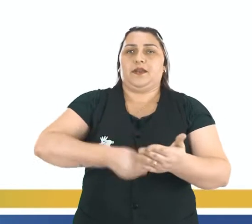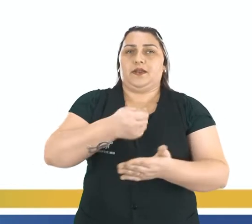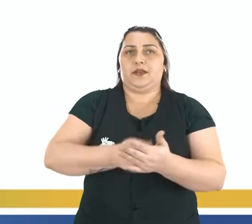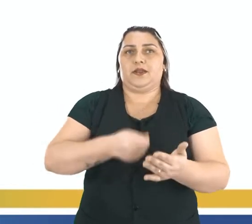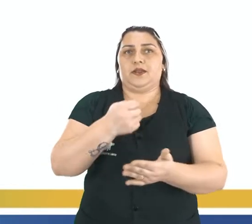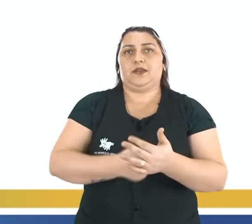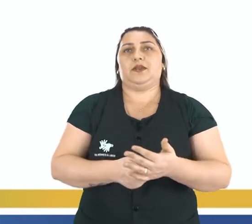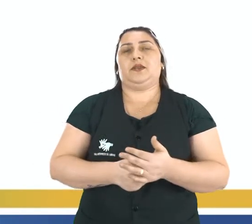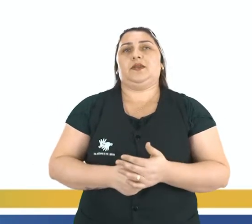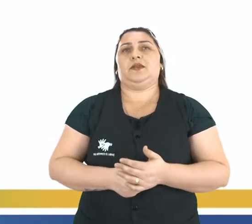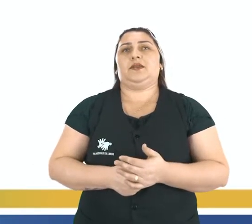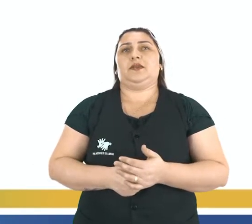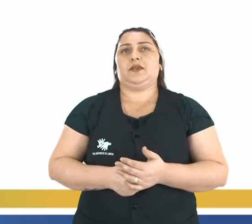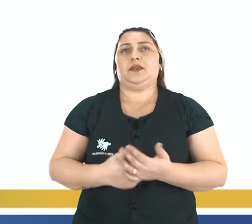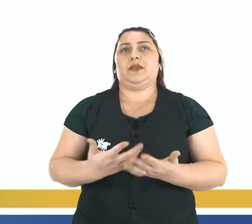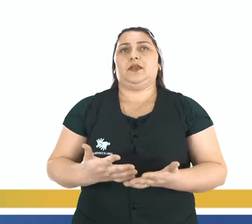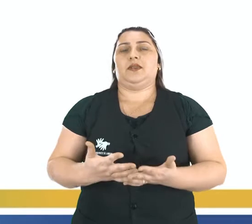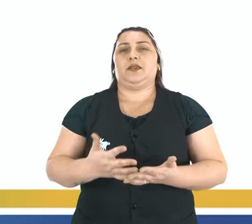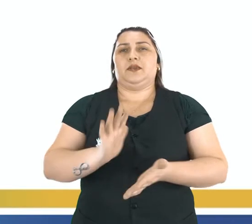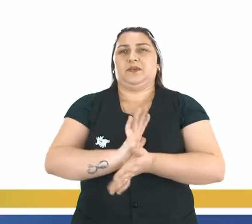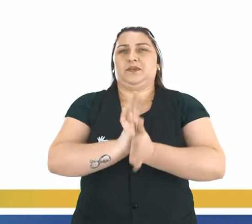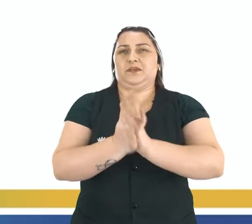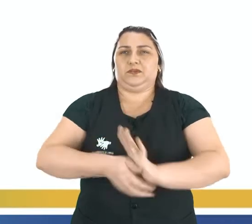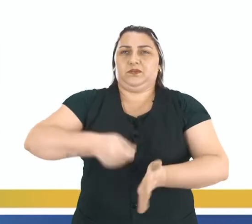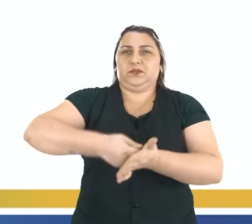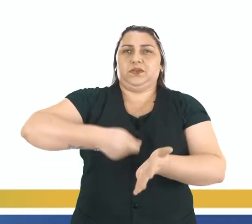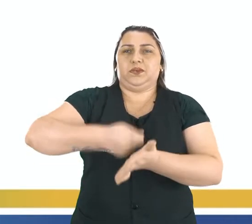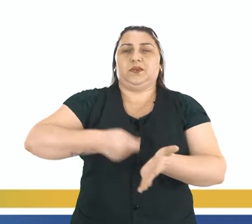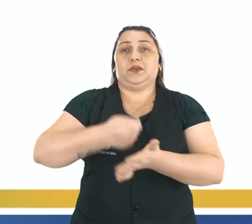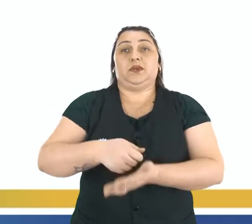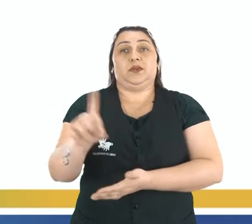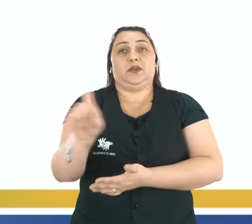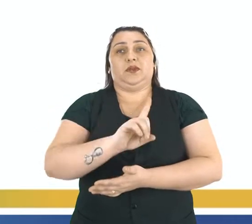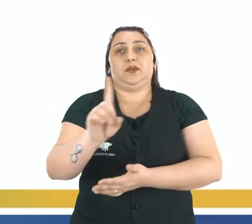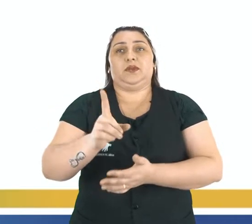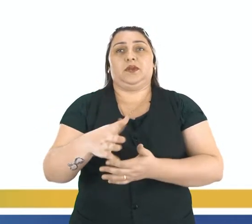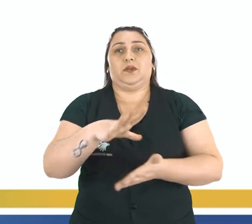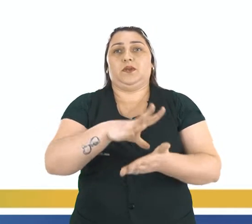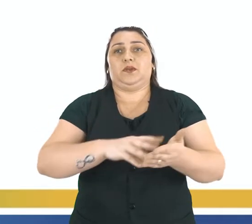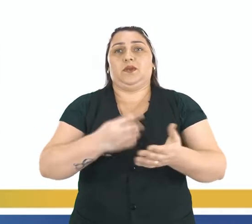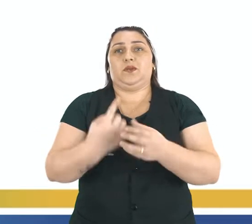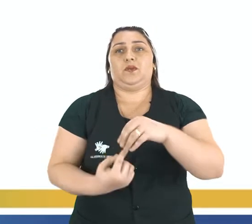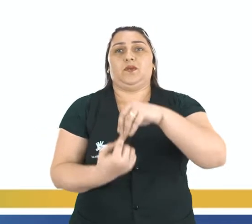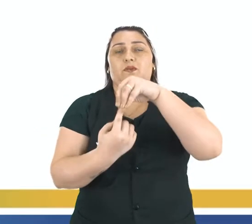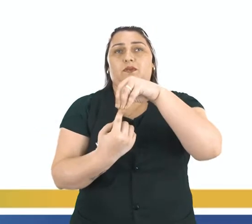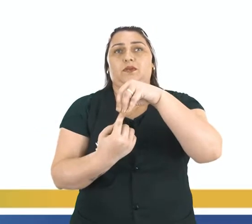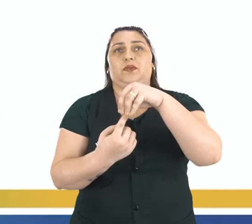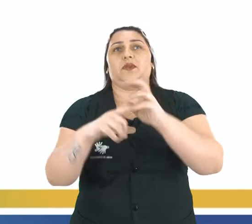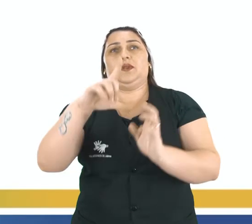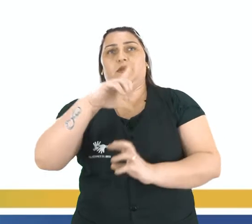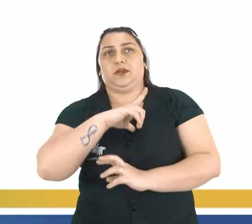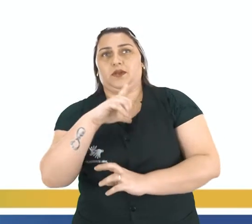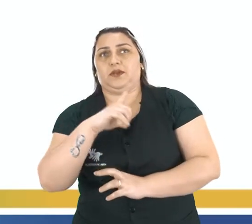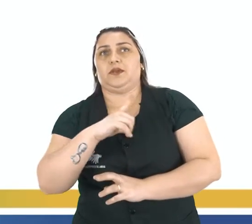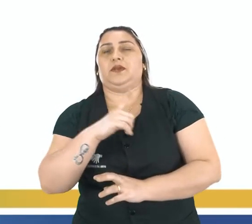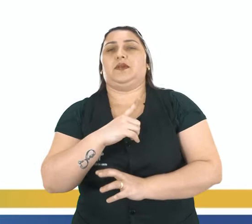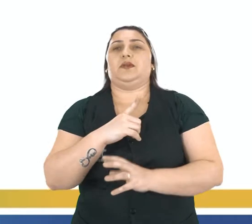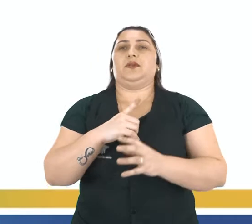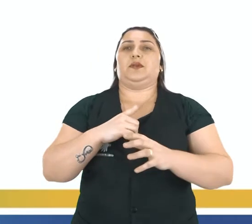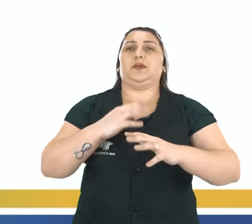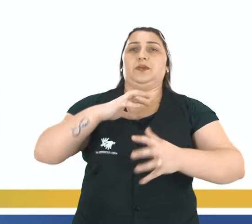e essa forma de repressão, essa forma de autoritarismo, ela não seguiu de uma forma única. Houveram